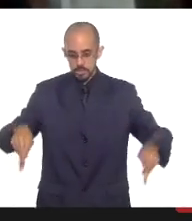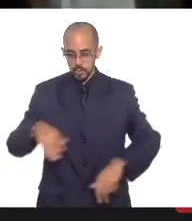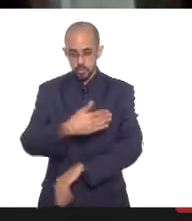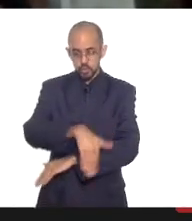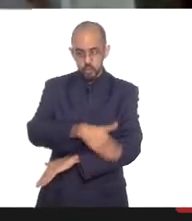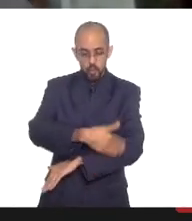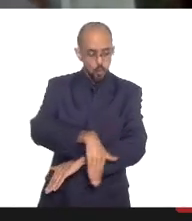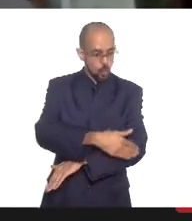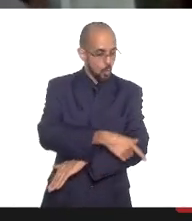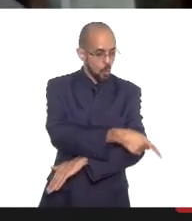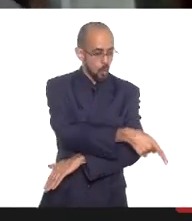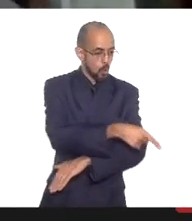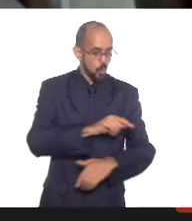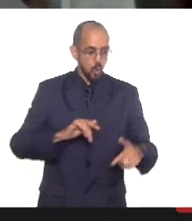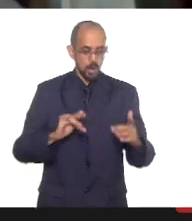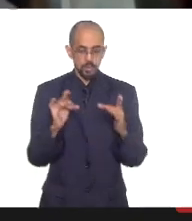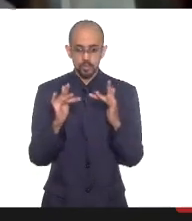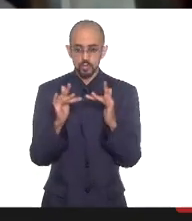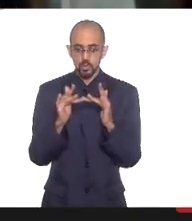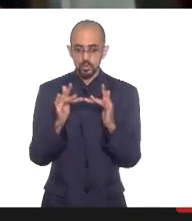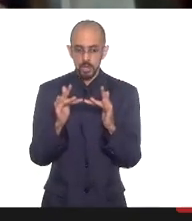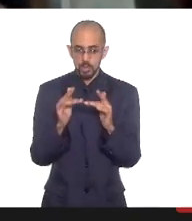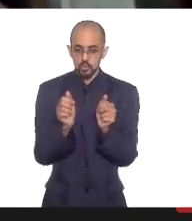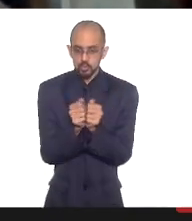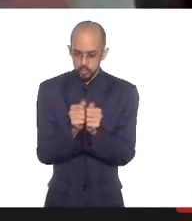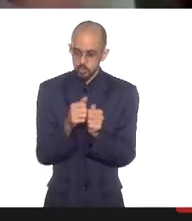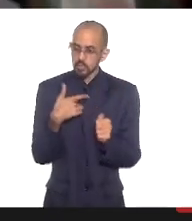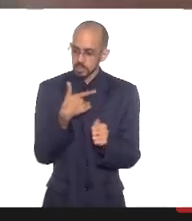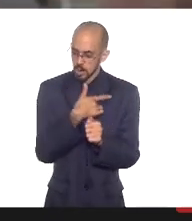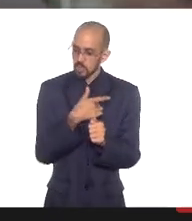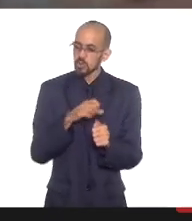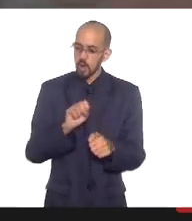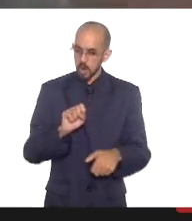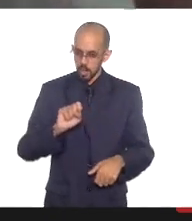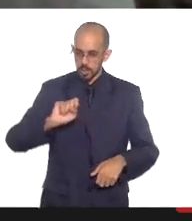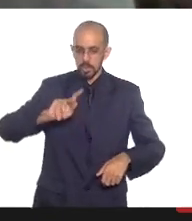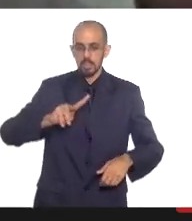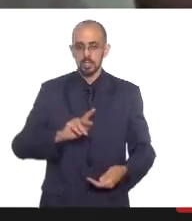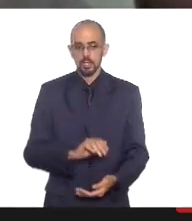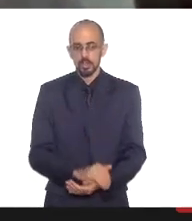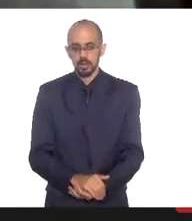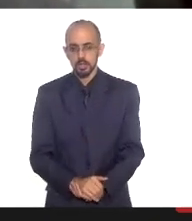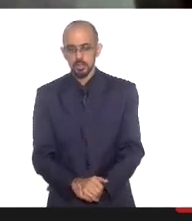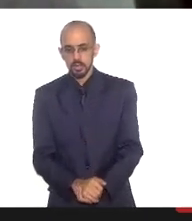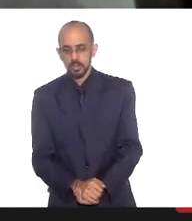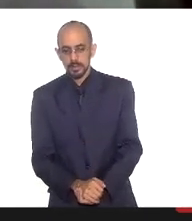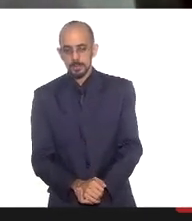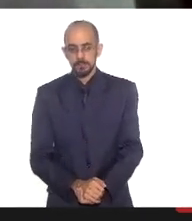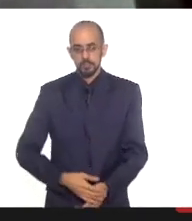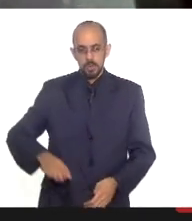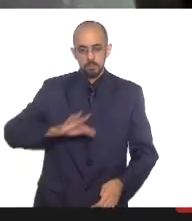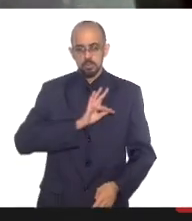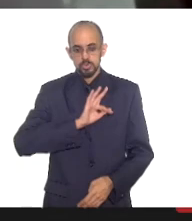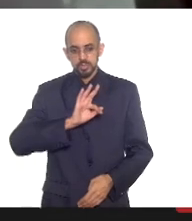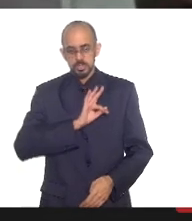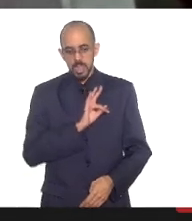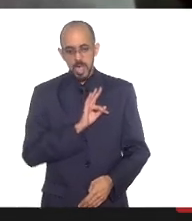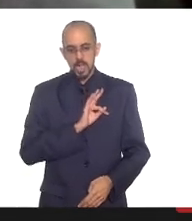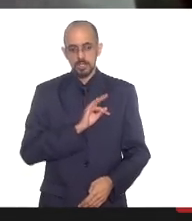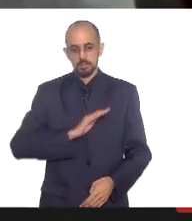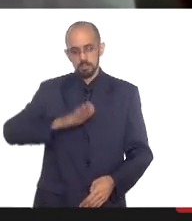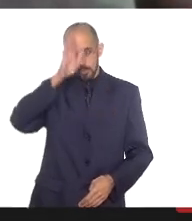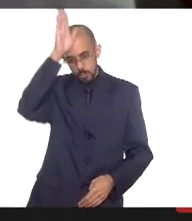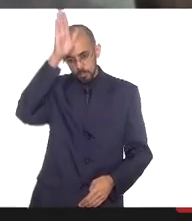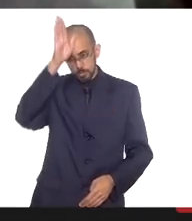que atuam diretamente na minha frente que o pessoal da Saúde ok nós vamos definir então em alguns policiais os bombeiros